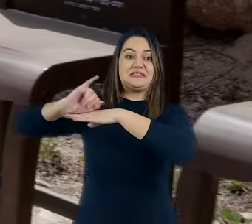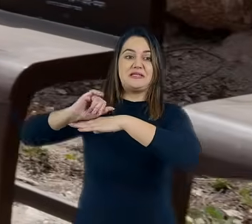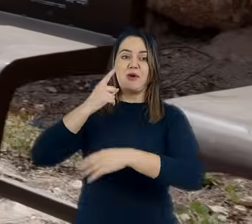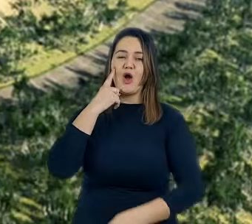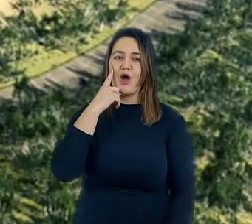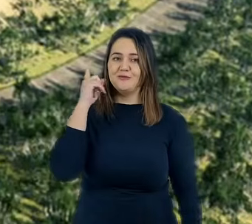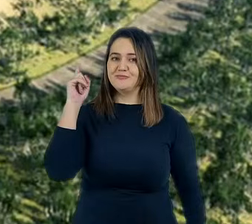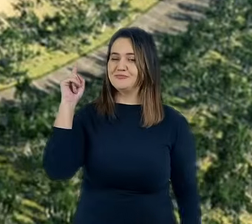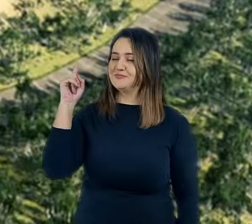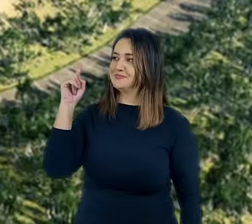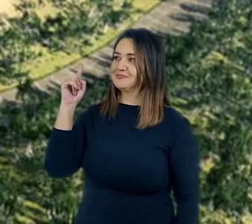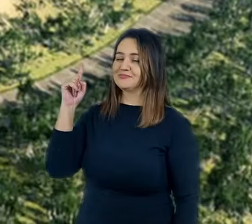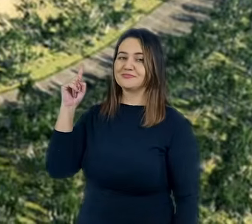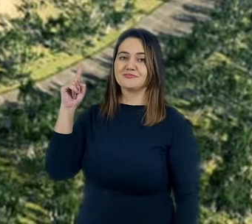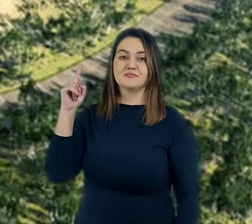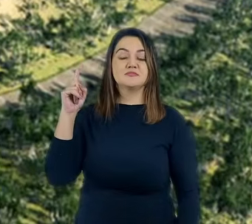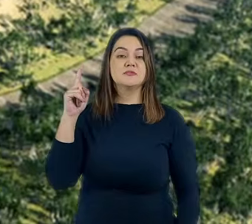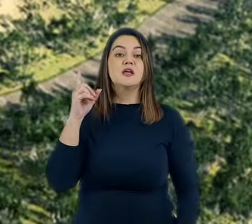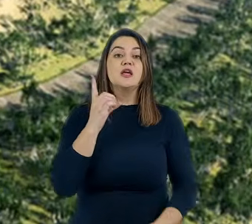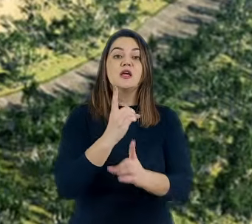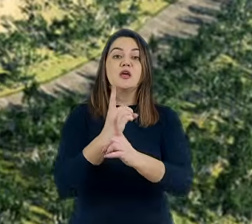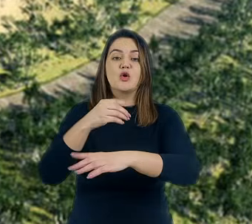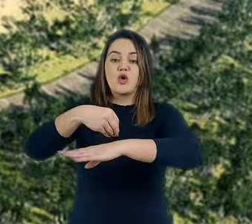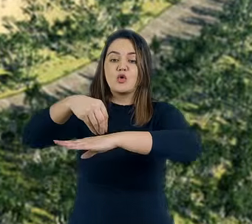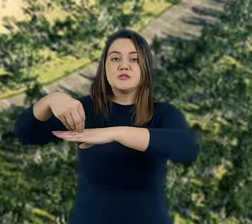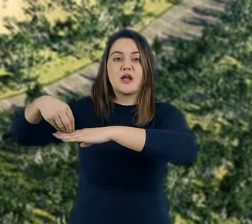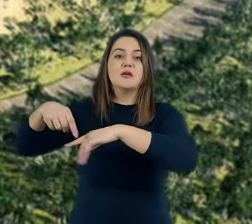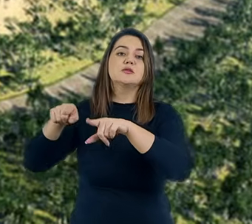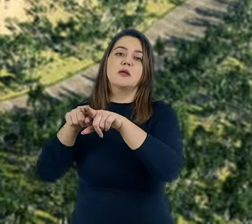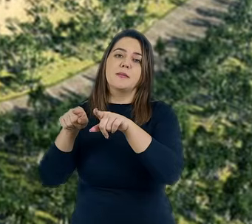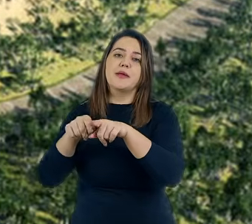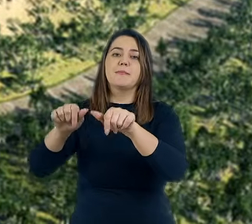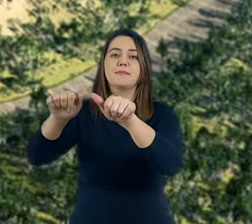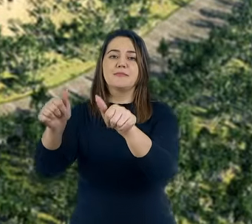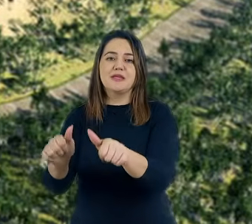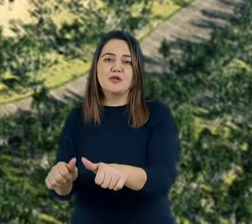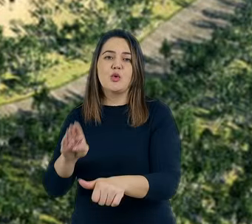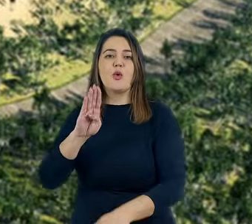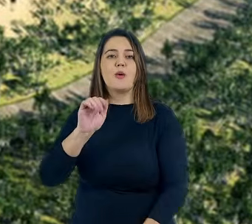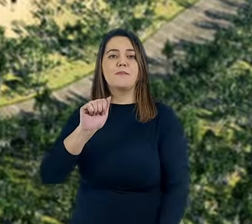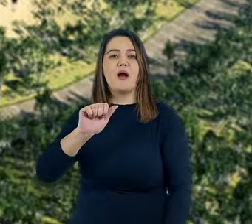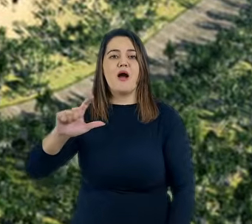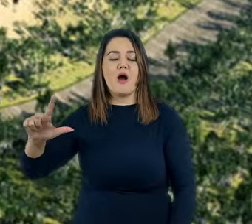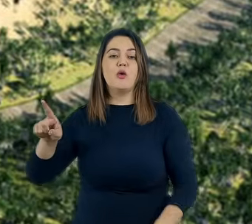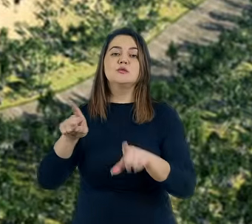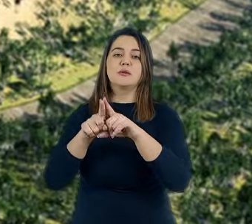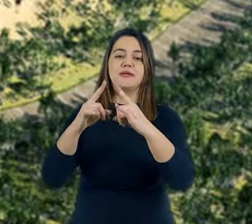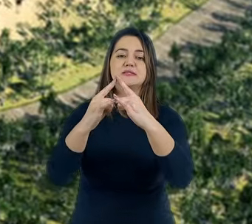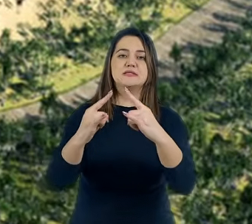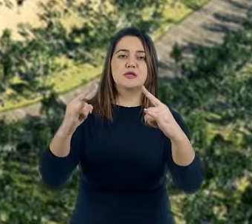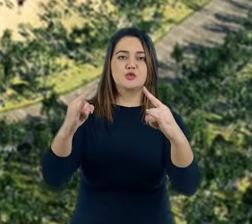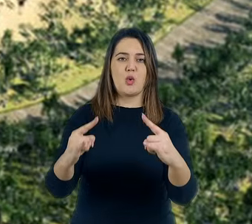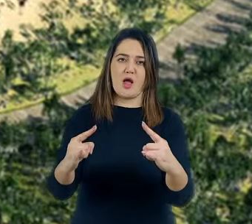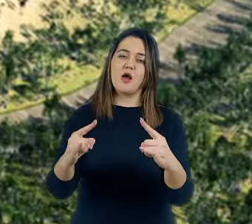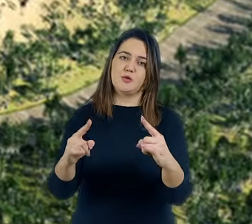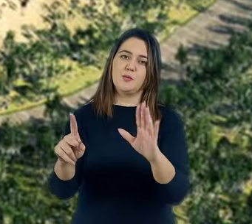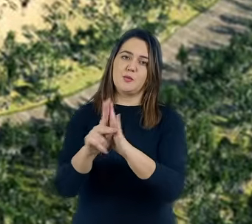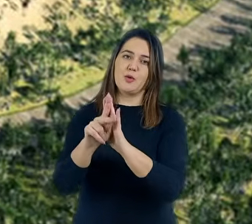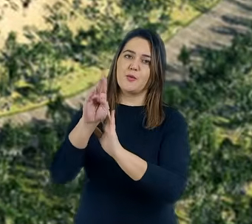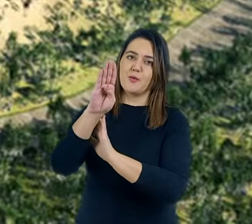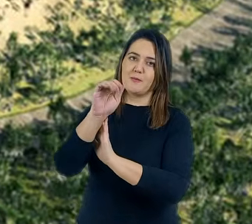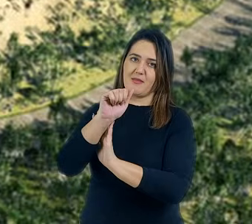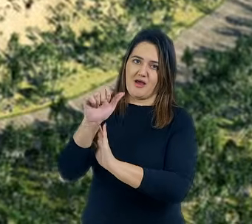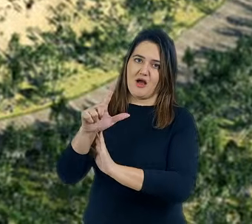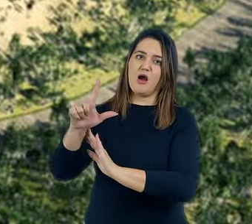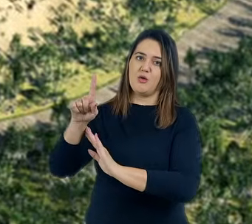dessa plataforma. Aqui também eles encontraram restos de figuras pagãs como Baal e até um santuário ao deus